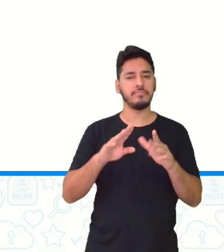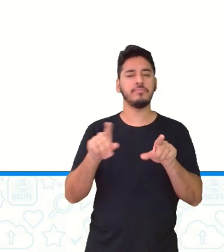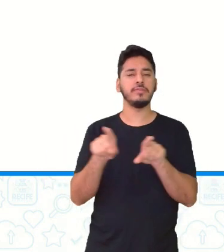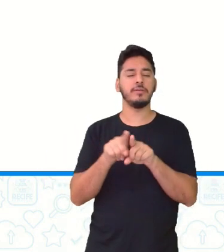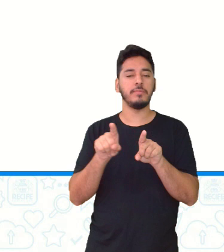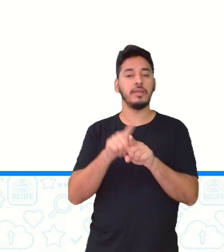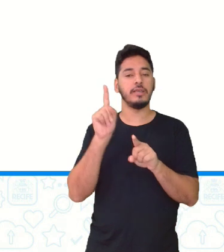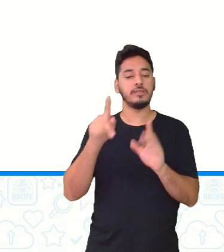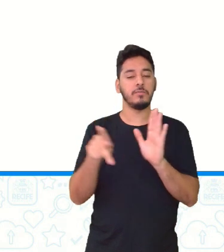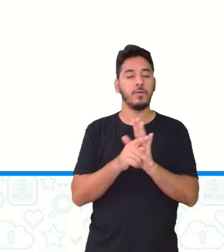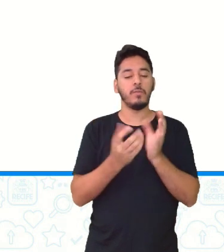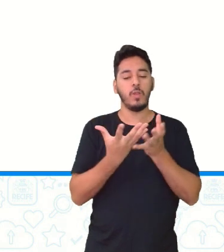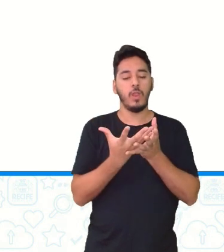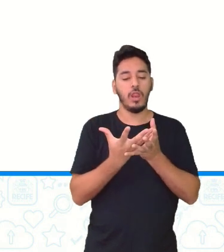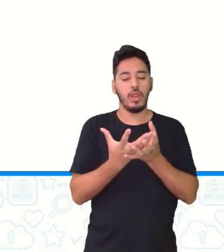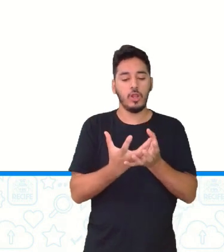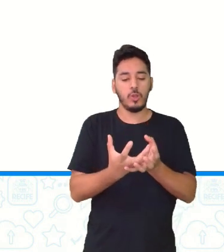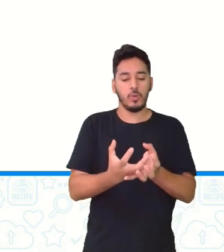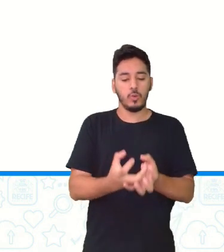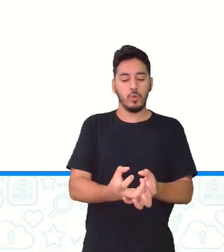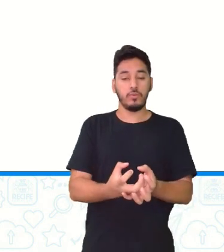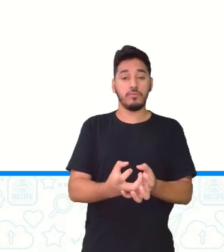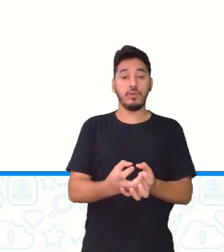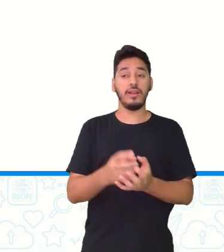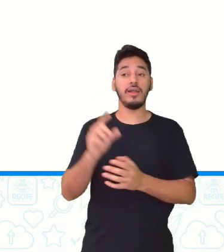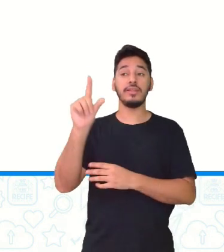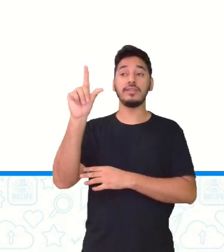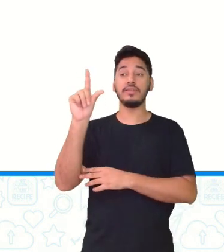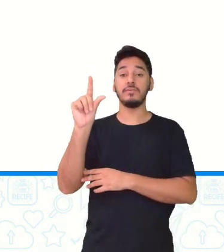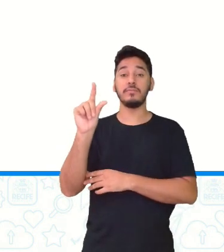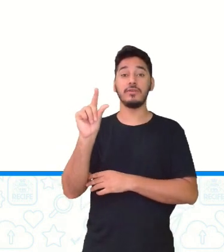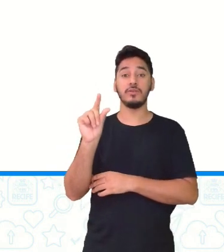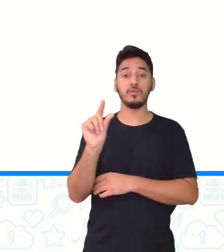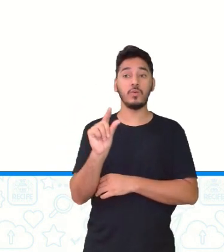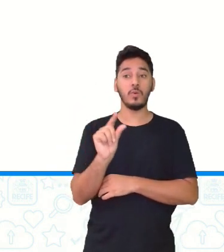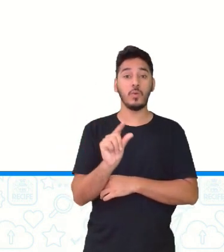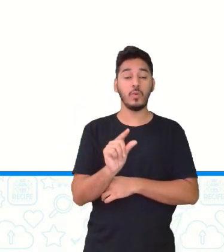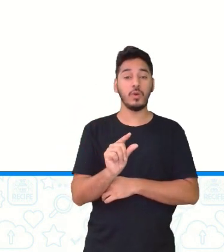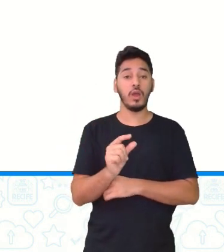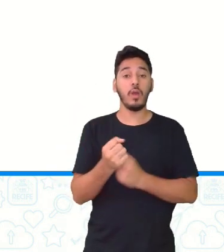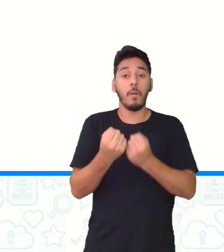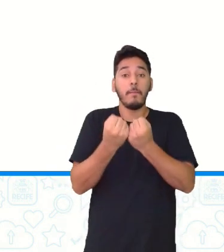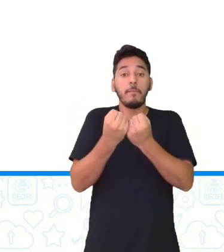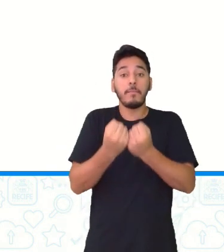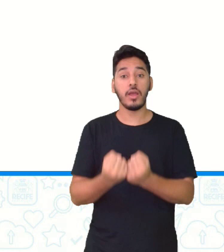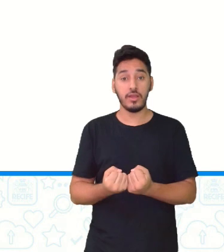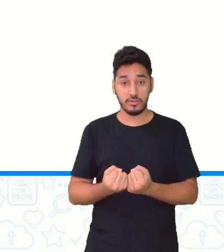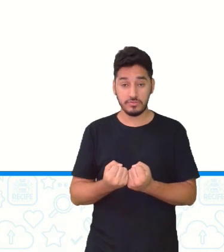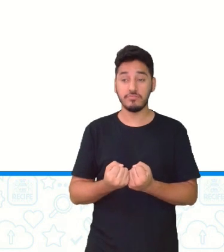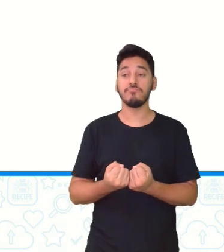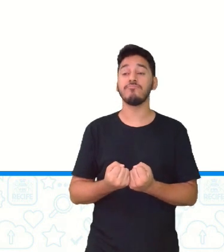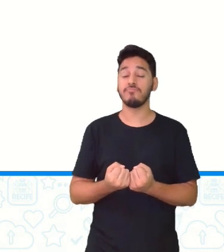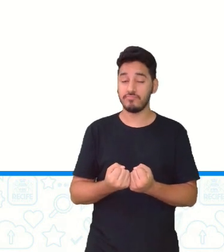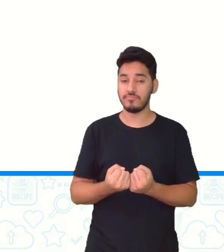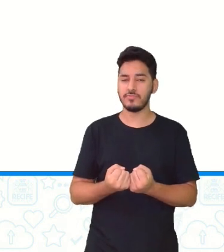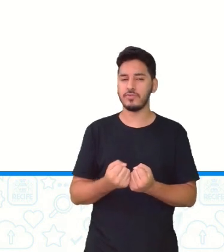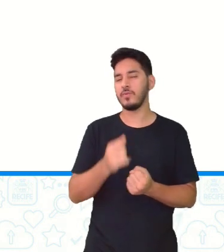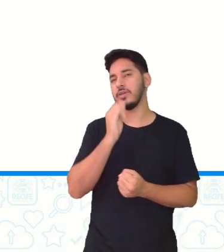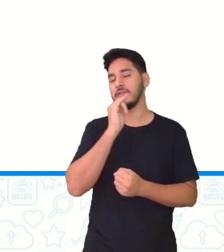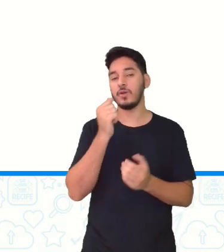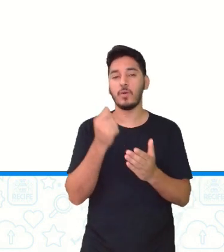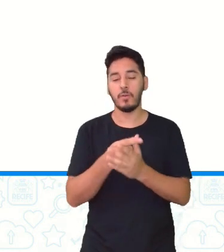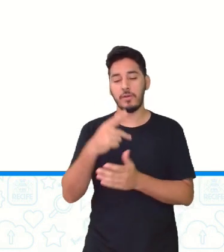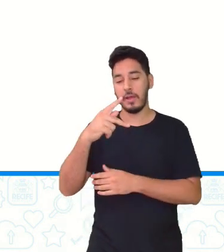essa secagem ou desidratação, ela reduz o tamanho e o peso dos alimentos. Quando a gente compra, por